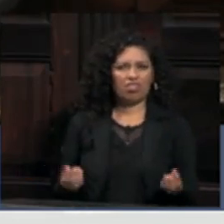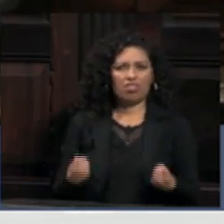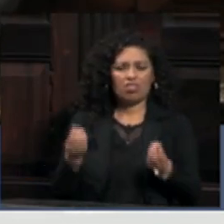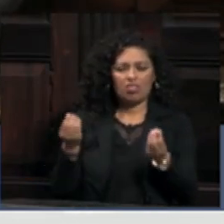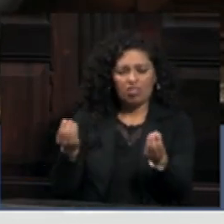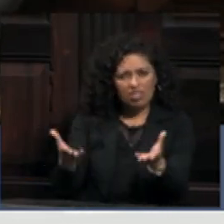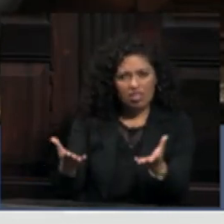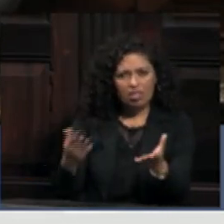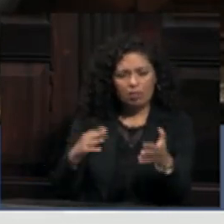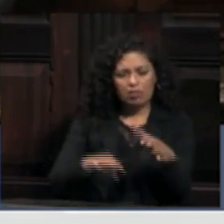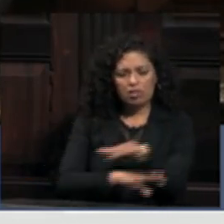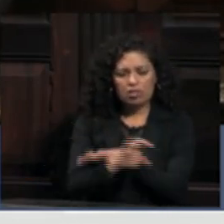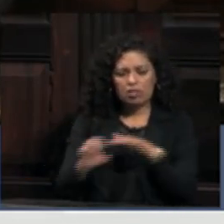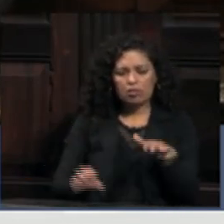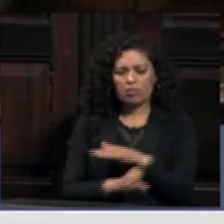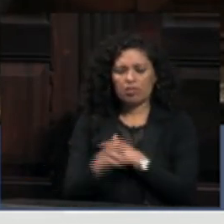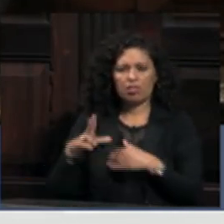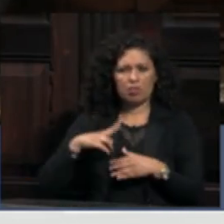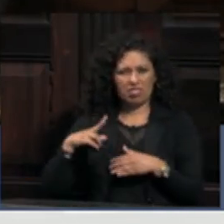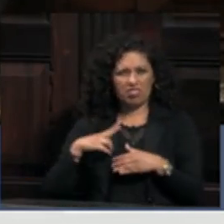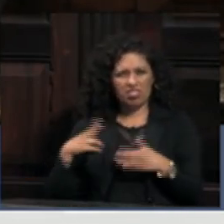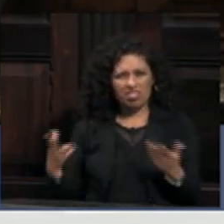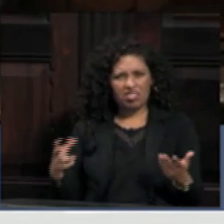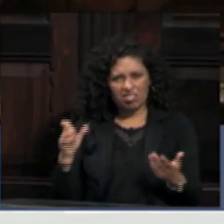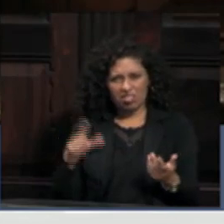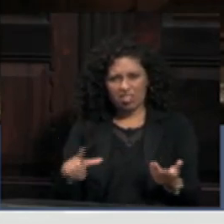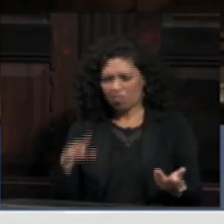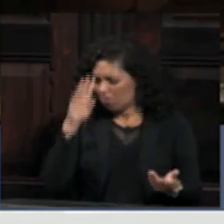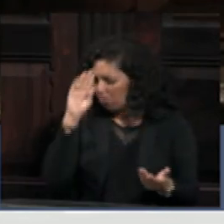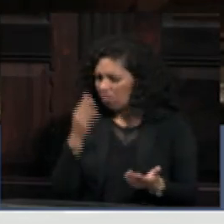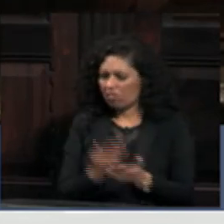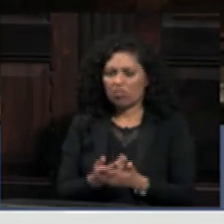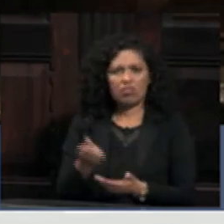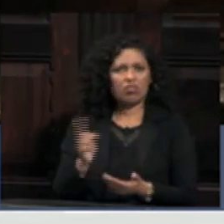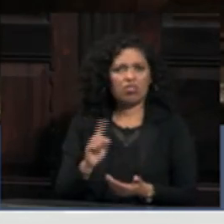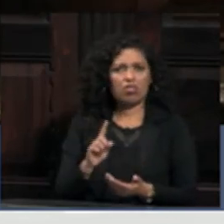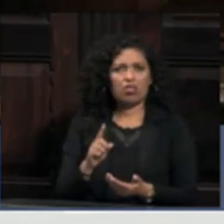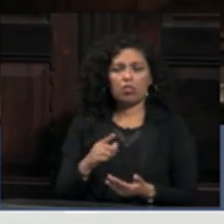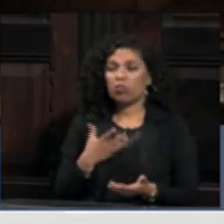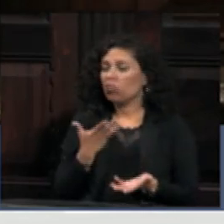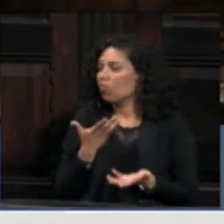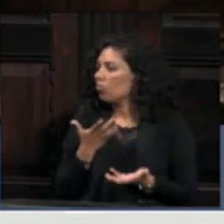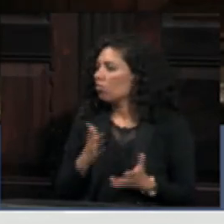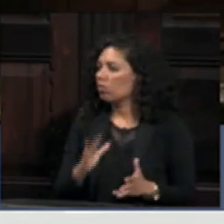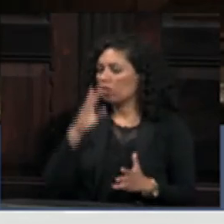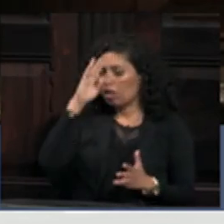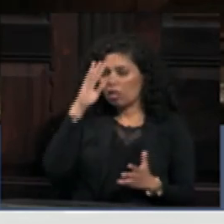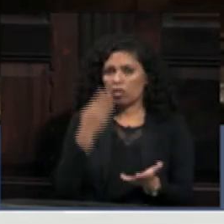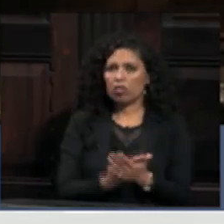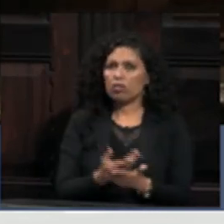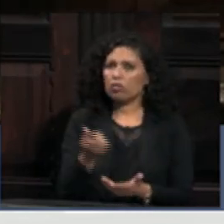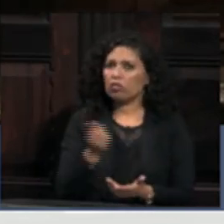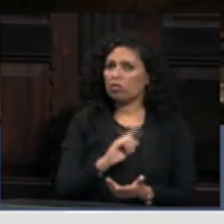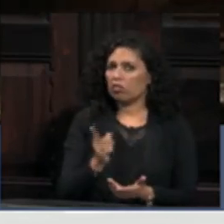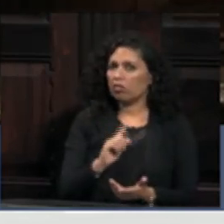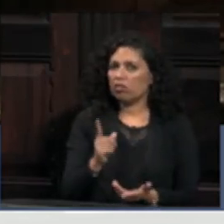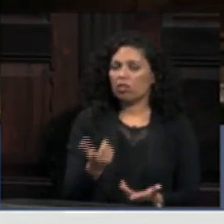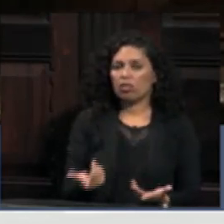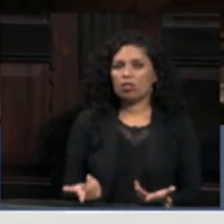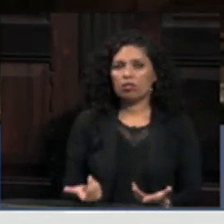privada? Eu não acredito. E não quero acreditar também